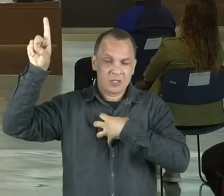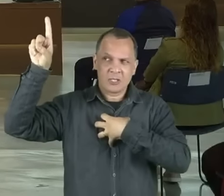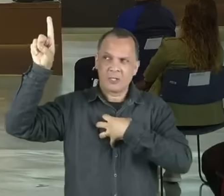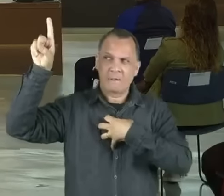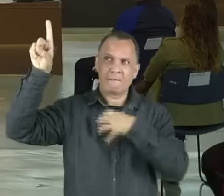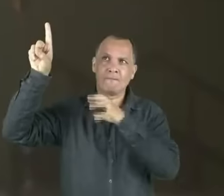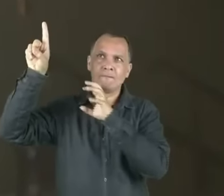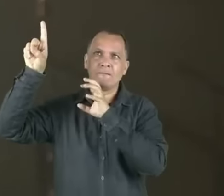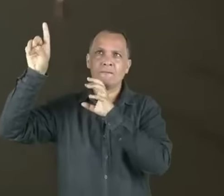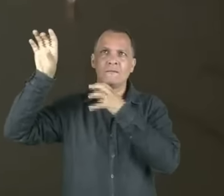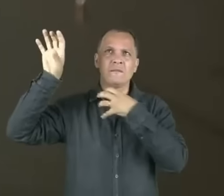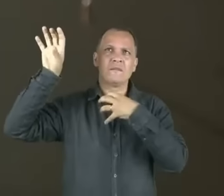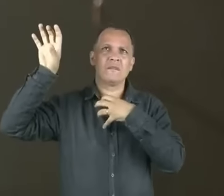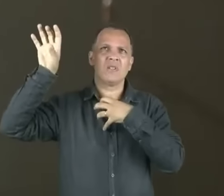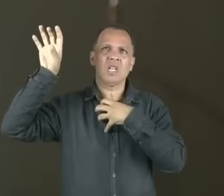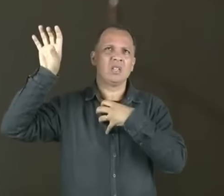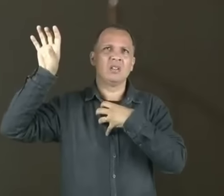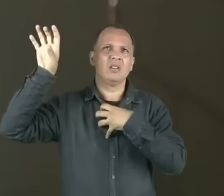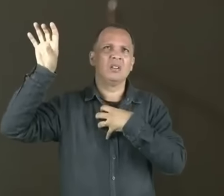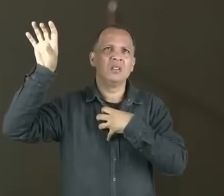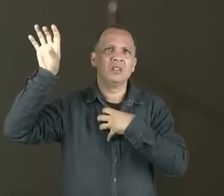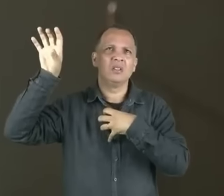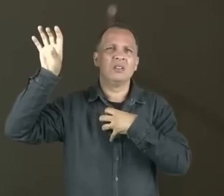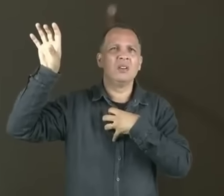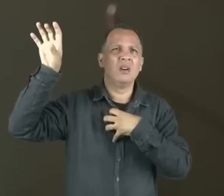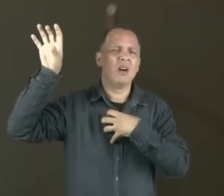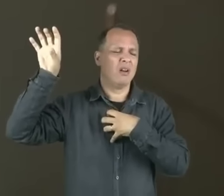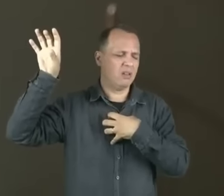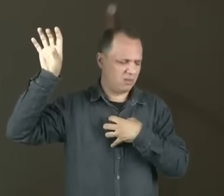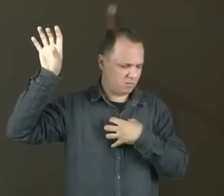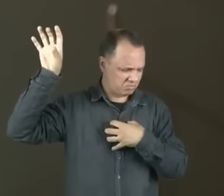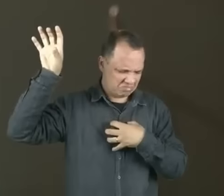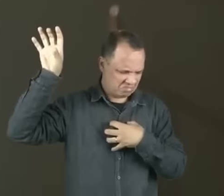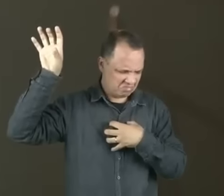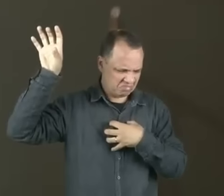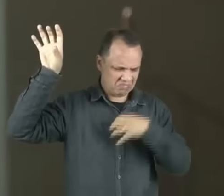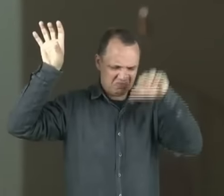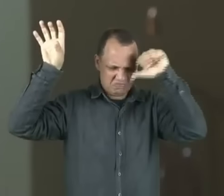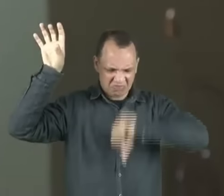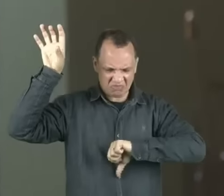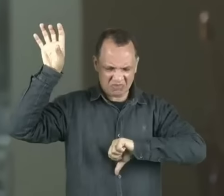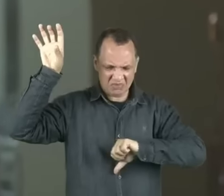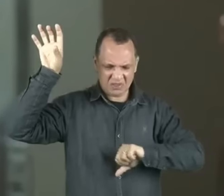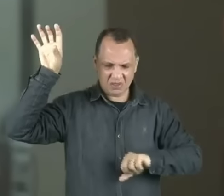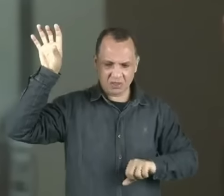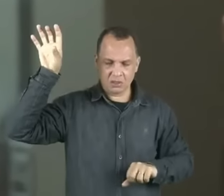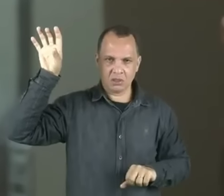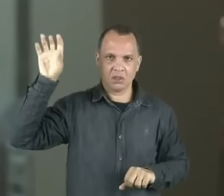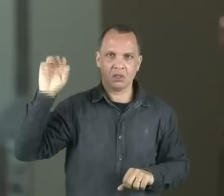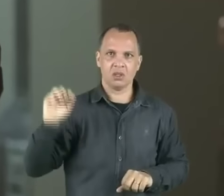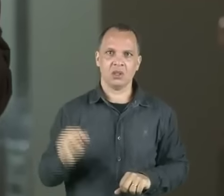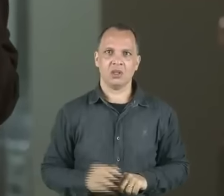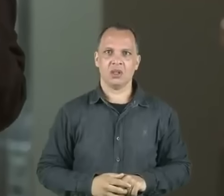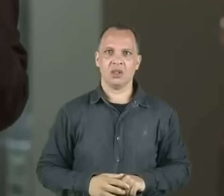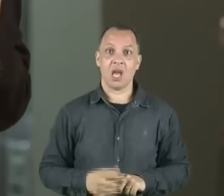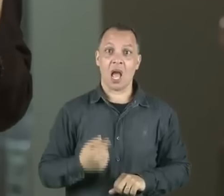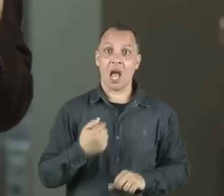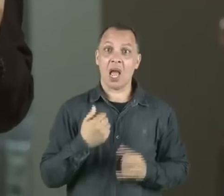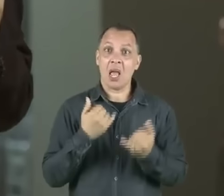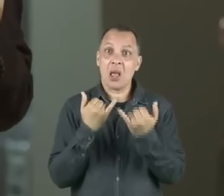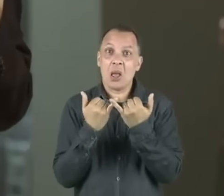o amor de Deus por você com a graça de Deus na sua vida